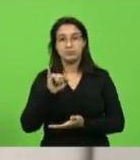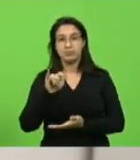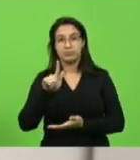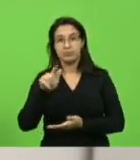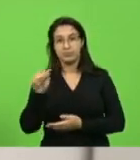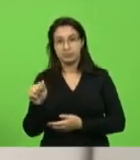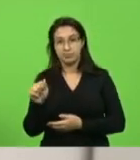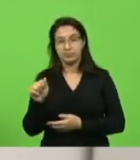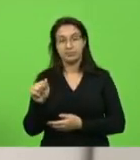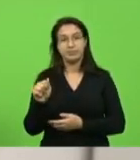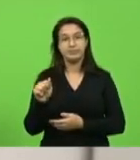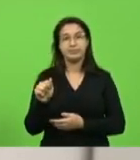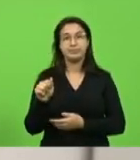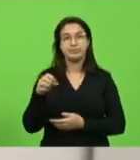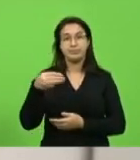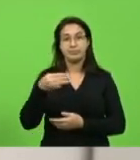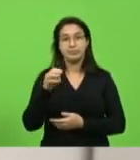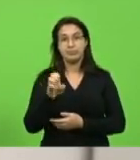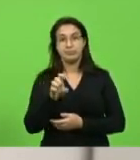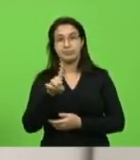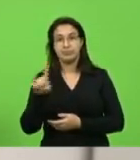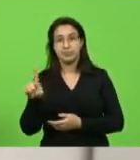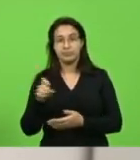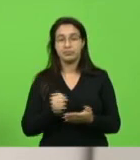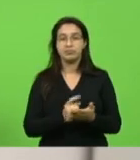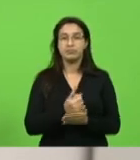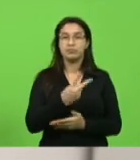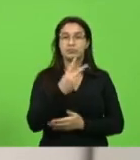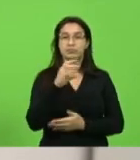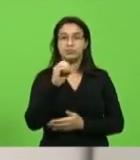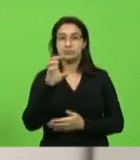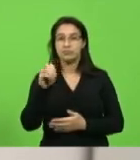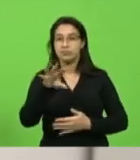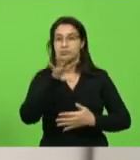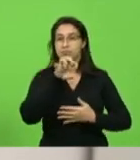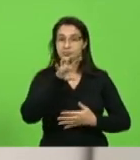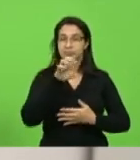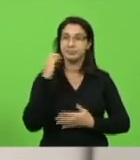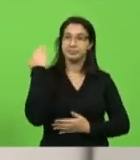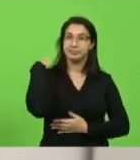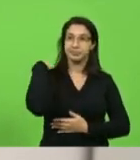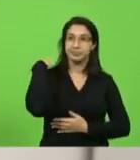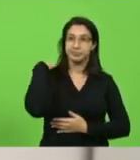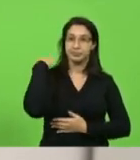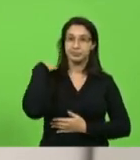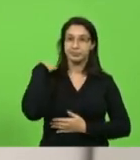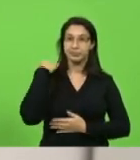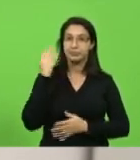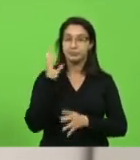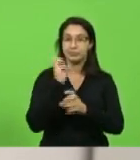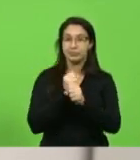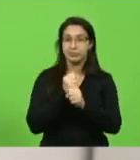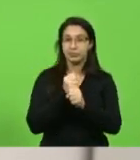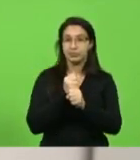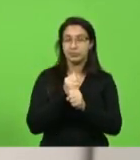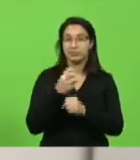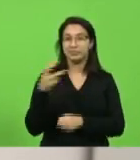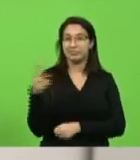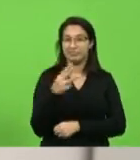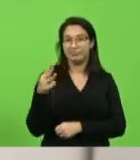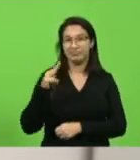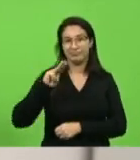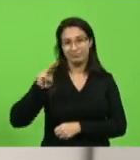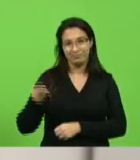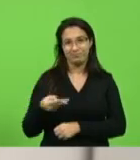Hospitalar, tendo por objeto a aquisição de 200 ventiladores pulmonares ao custo total de R$ 33 milhões de